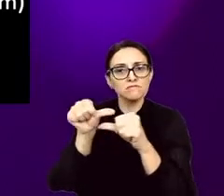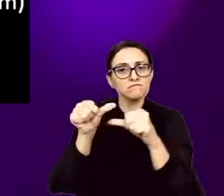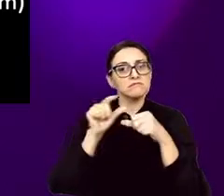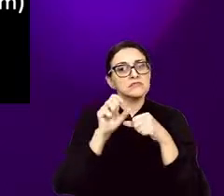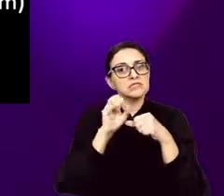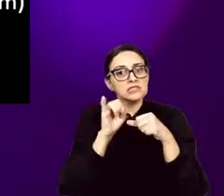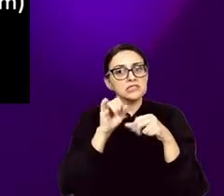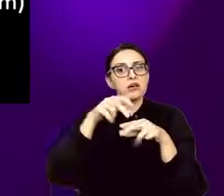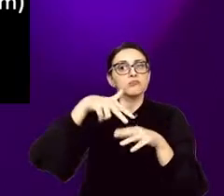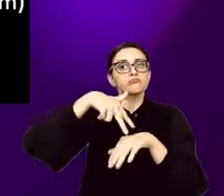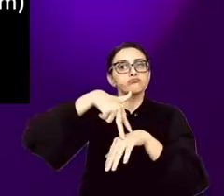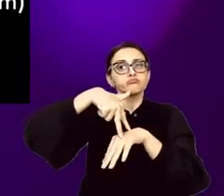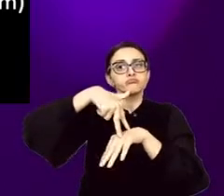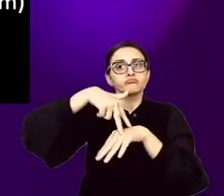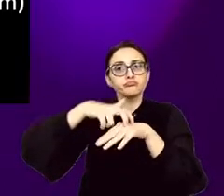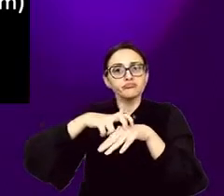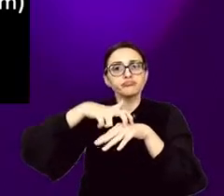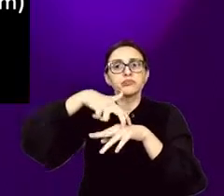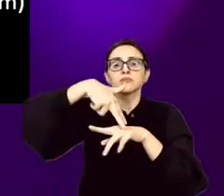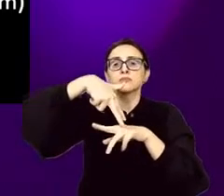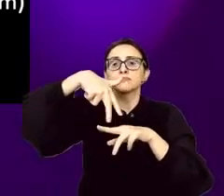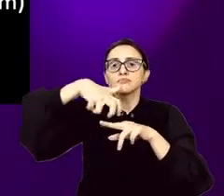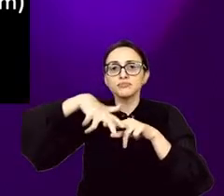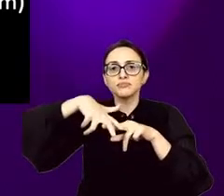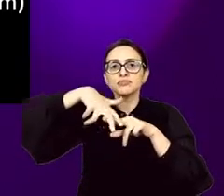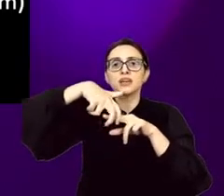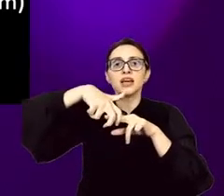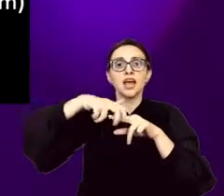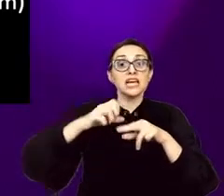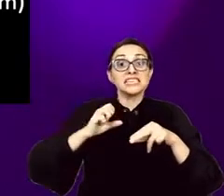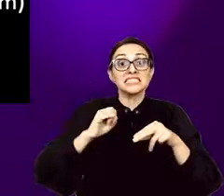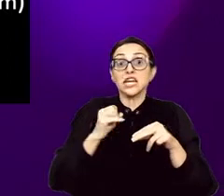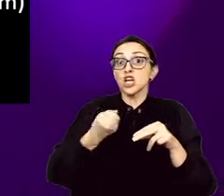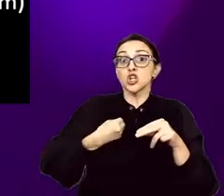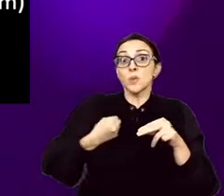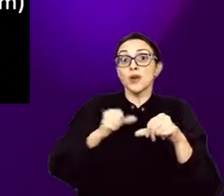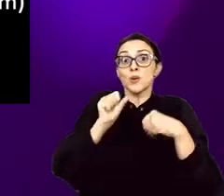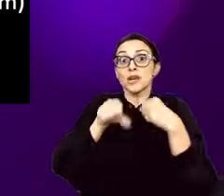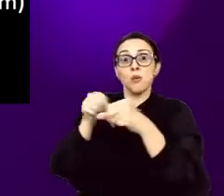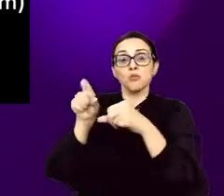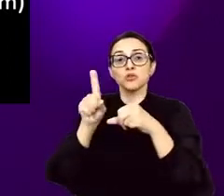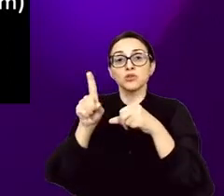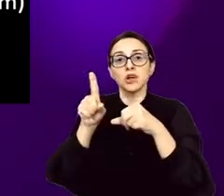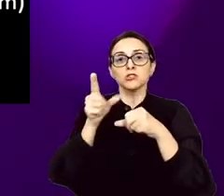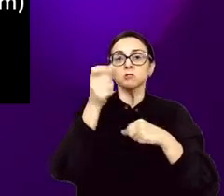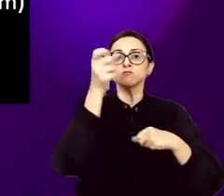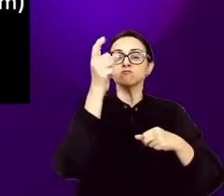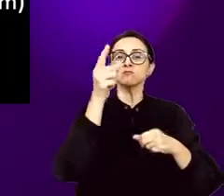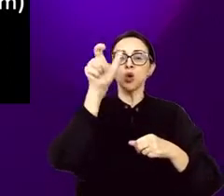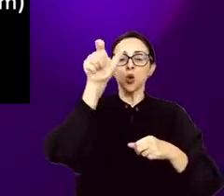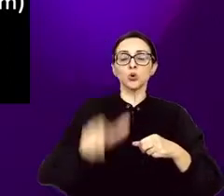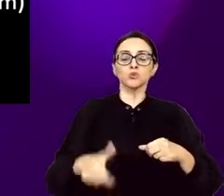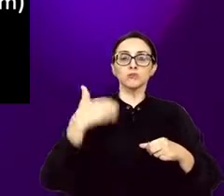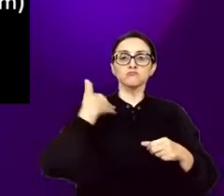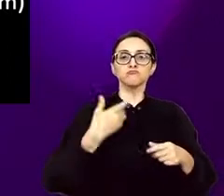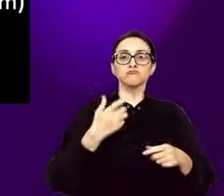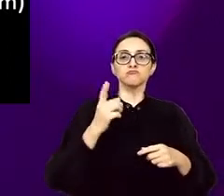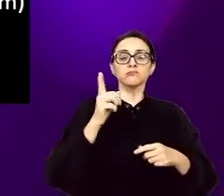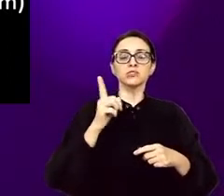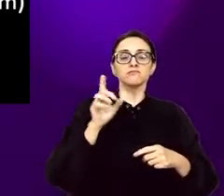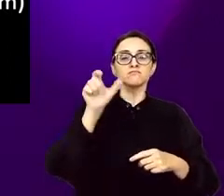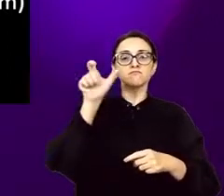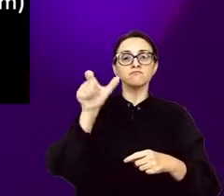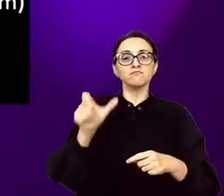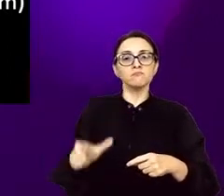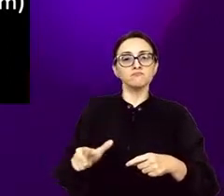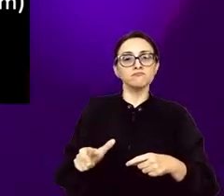ele fica em pé ou sentado. Quando esse número ele não muda, né, a gente vê que essa coluna é uma coluna rígida, por exemplo, a gente tem 24 e